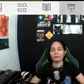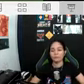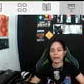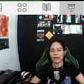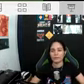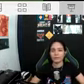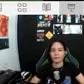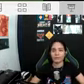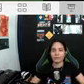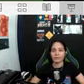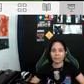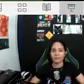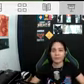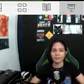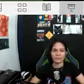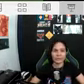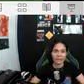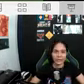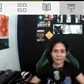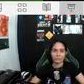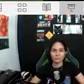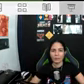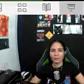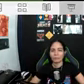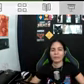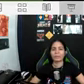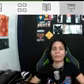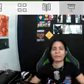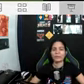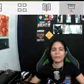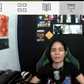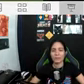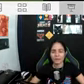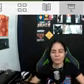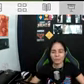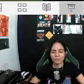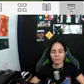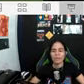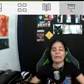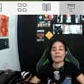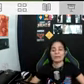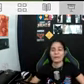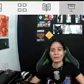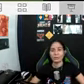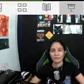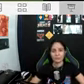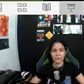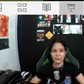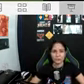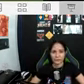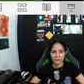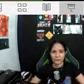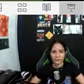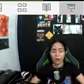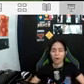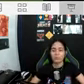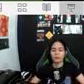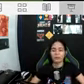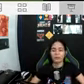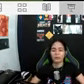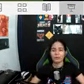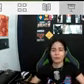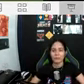estar dando margem para interpretações erradas. Por quê? Porque dependendo da origem daquela pessoa, ele teria um resultado